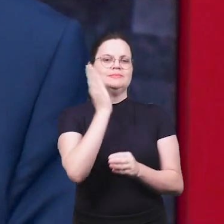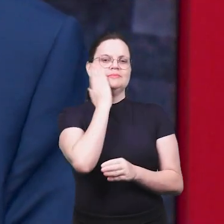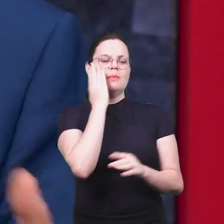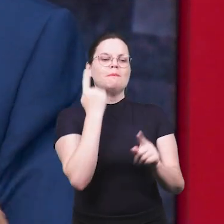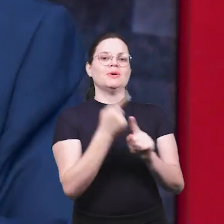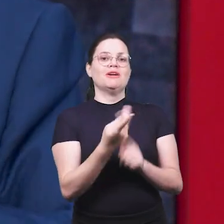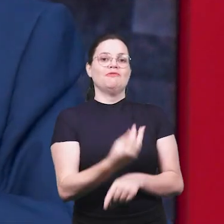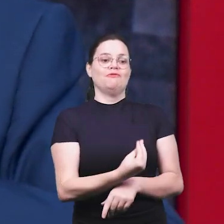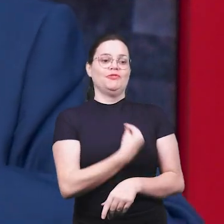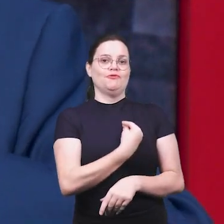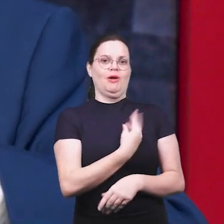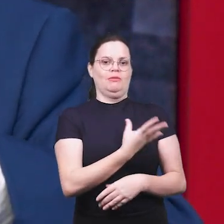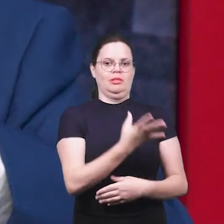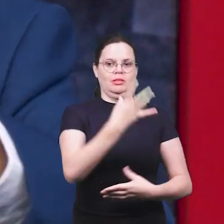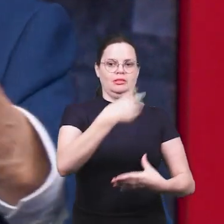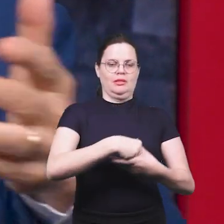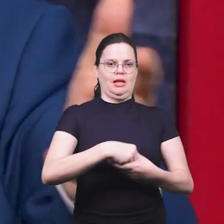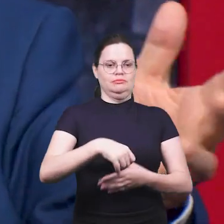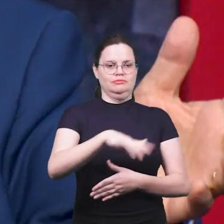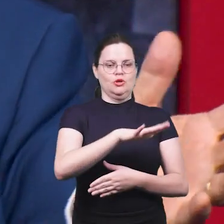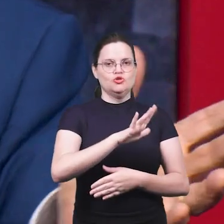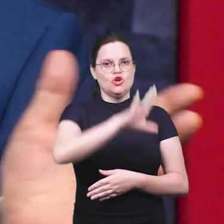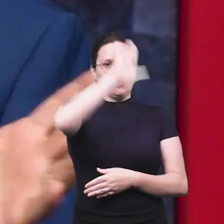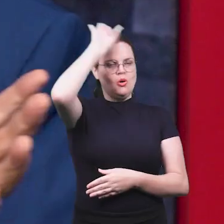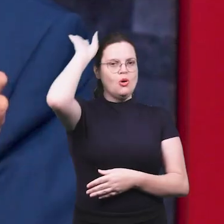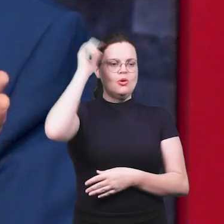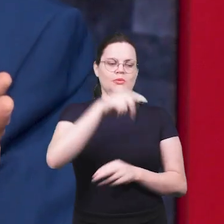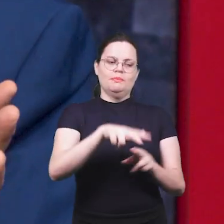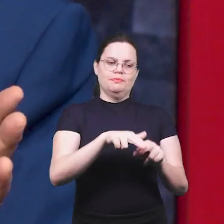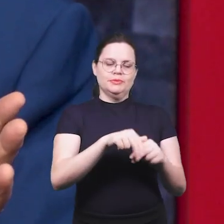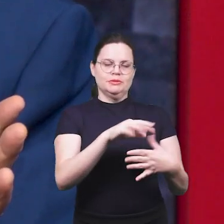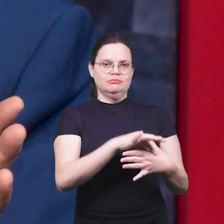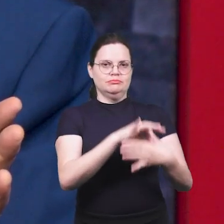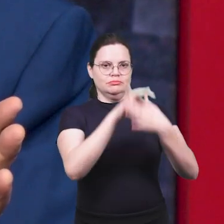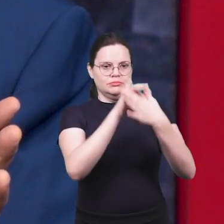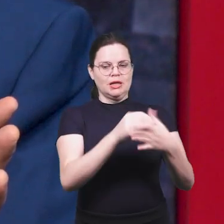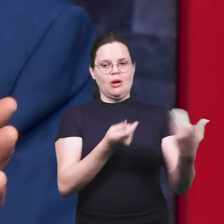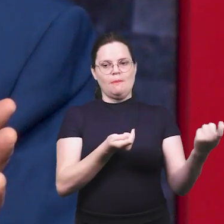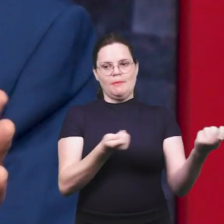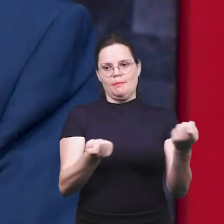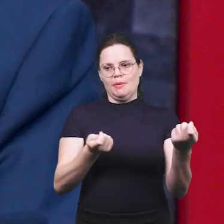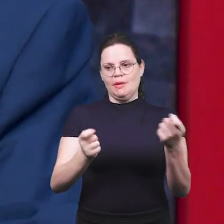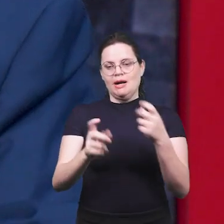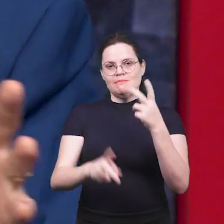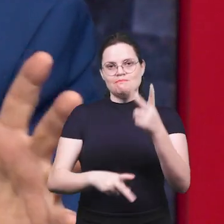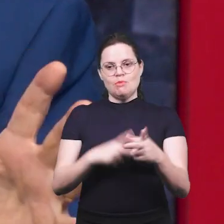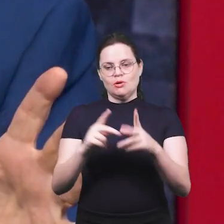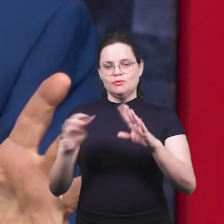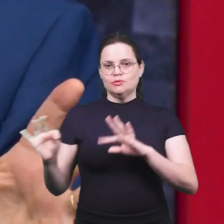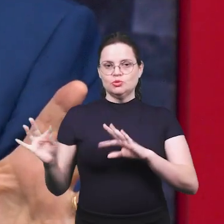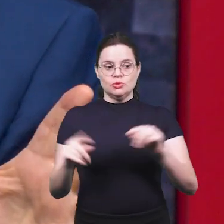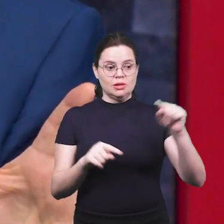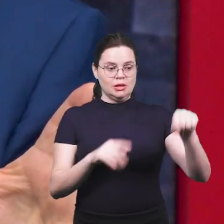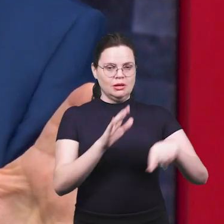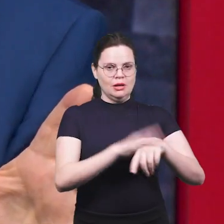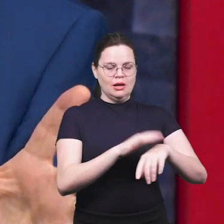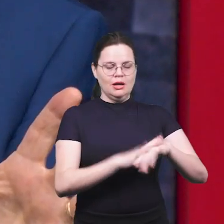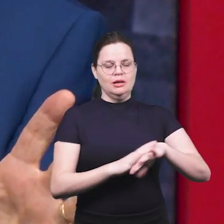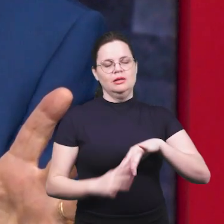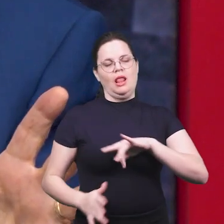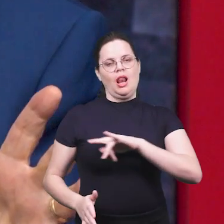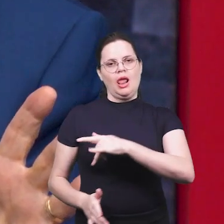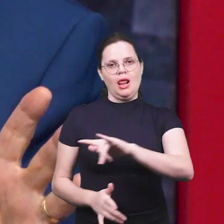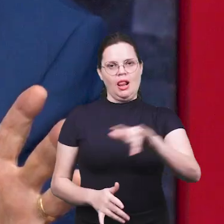dentro. Então, o Papa passou a ser o líder desses povos, dominando a